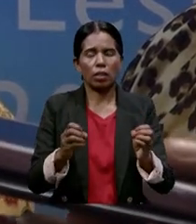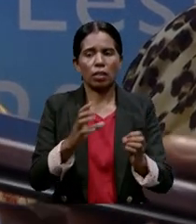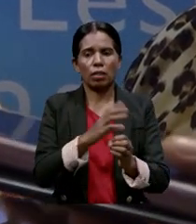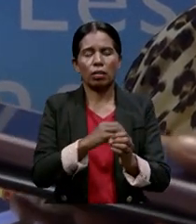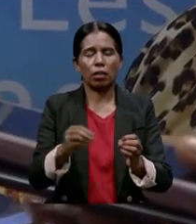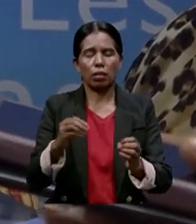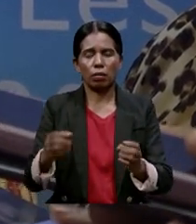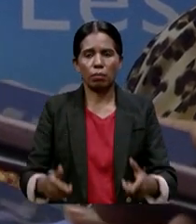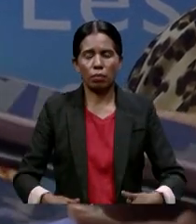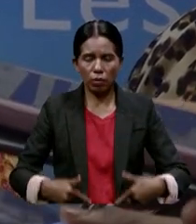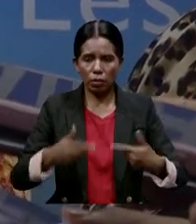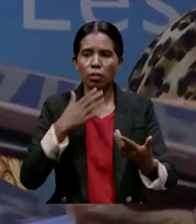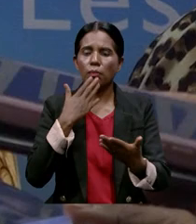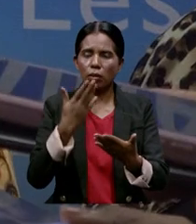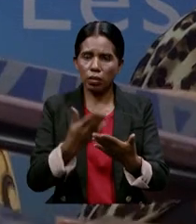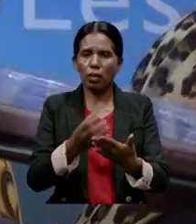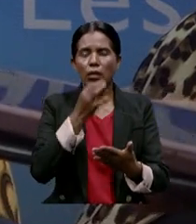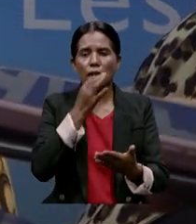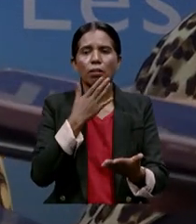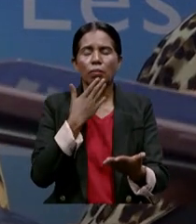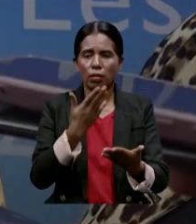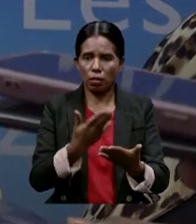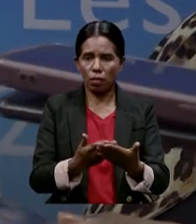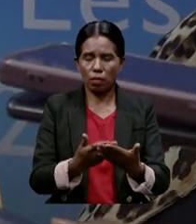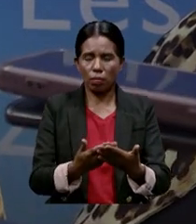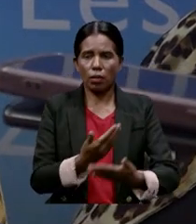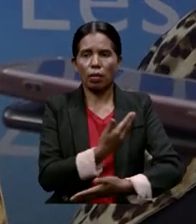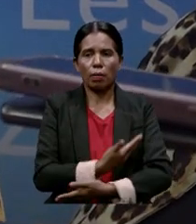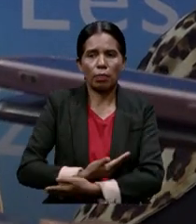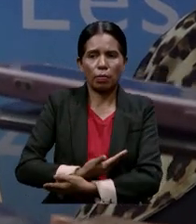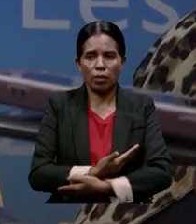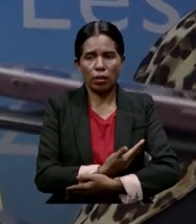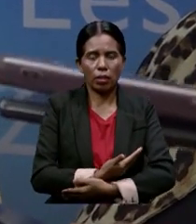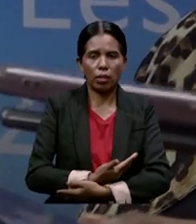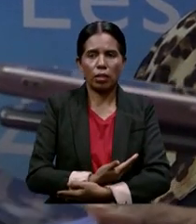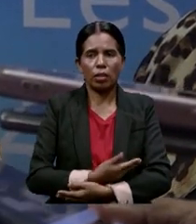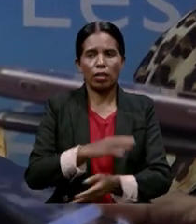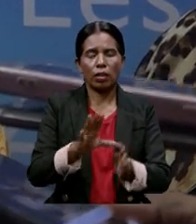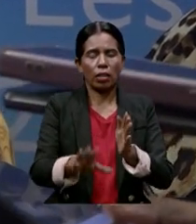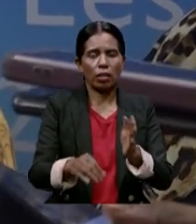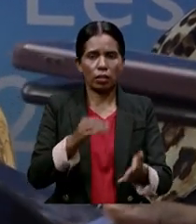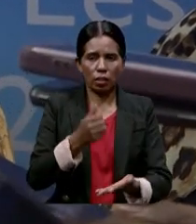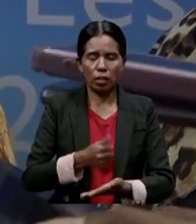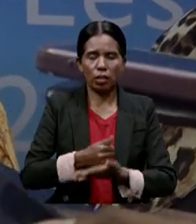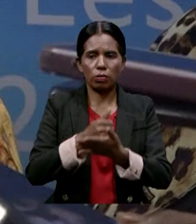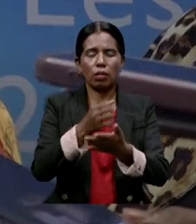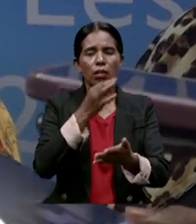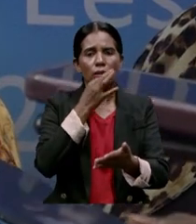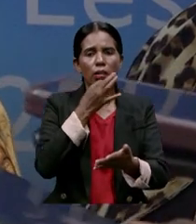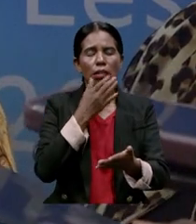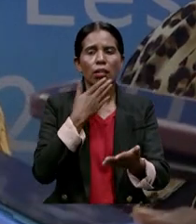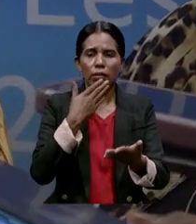dia, qualidade, para cosa cuane retan, assistência, aham, dia.